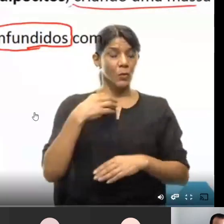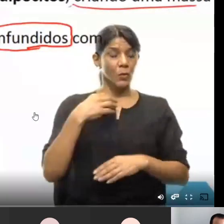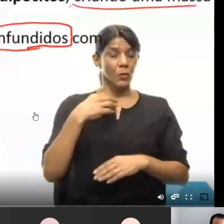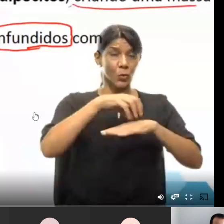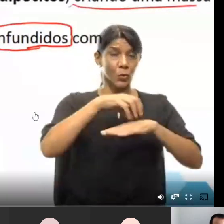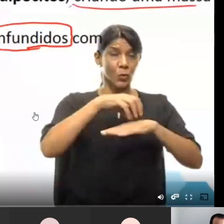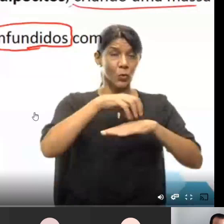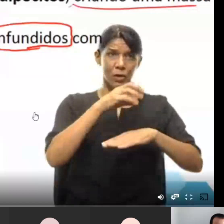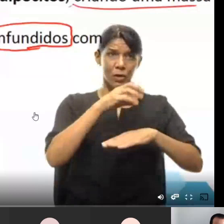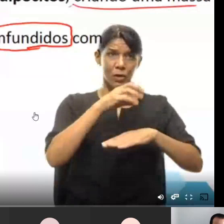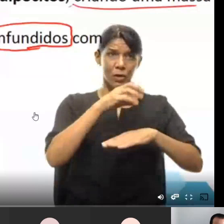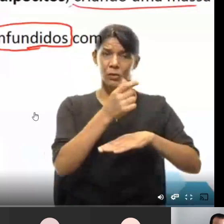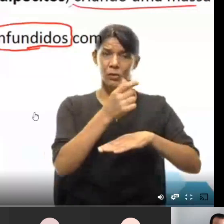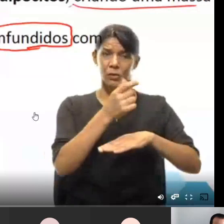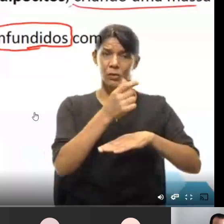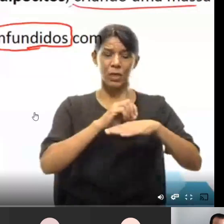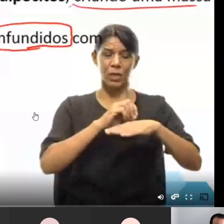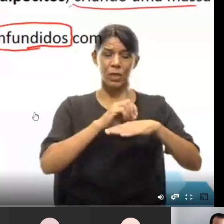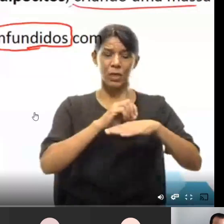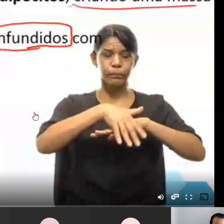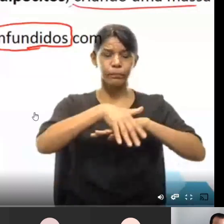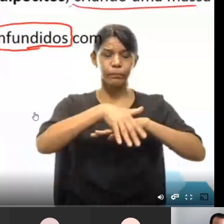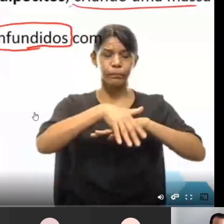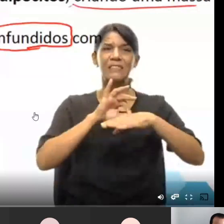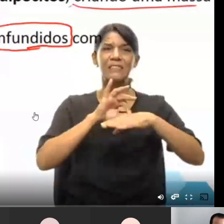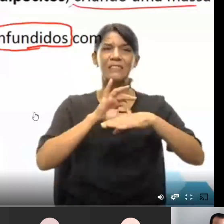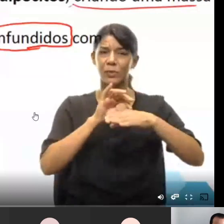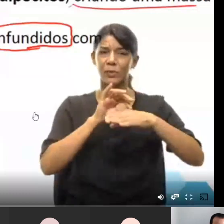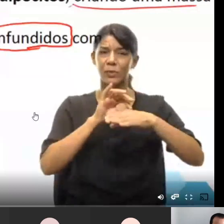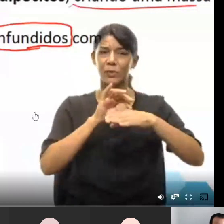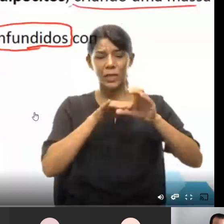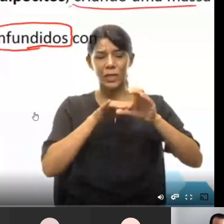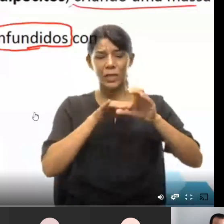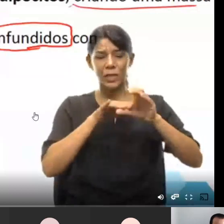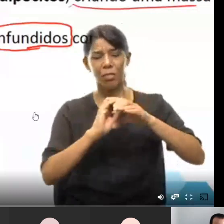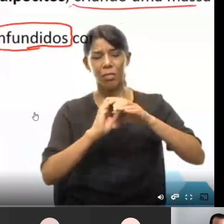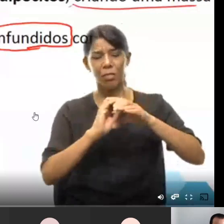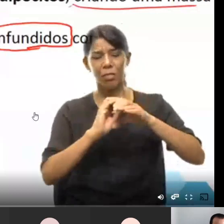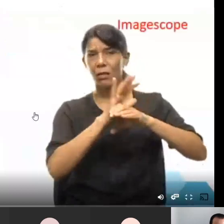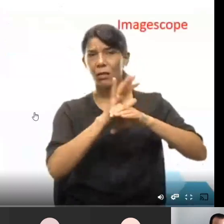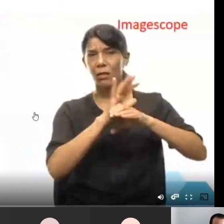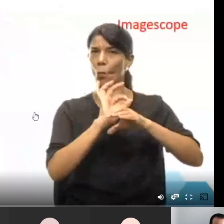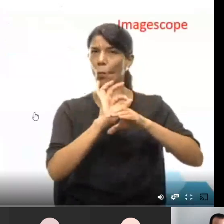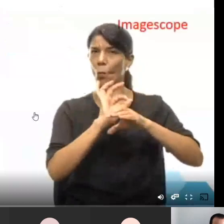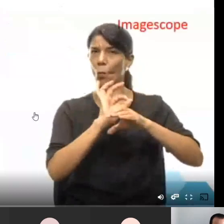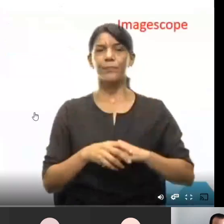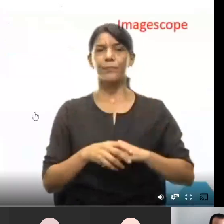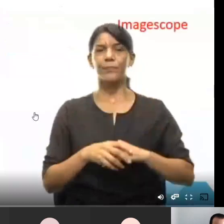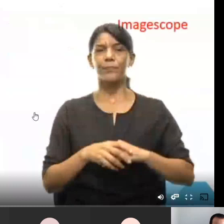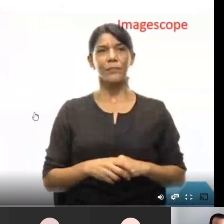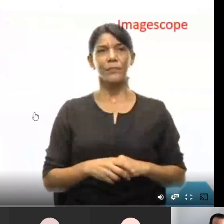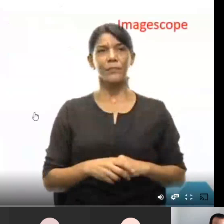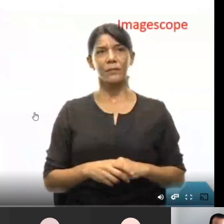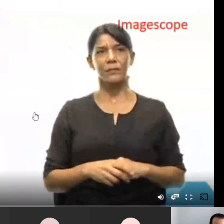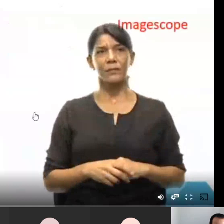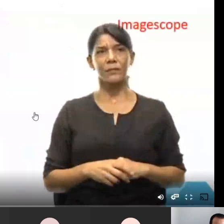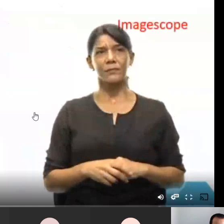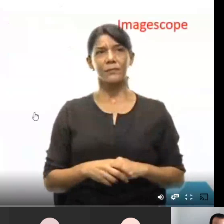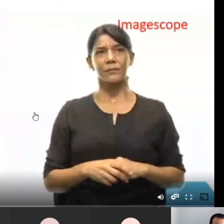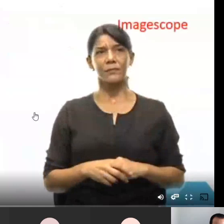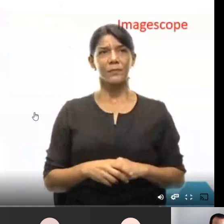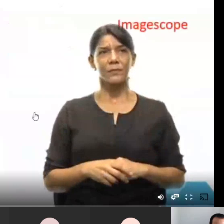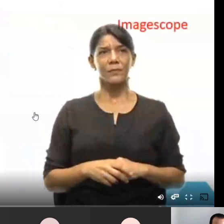benignas não há a invasão de tecidos adjacentes. Então vamos lá,